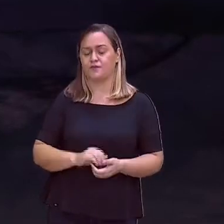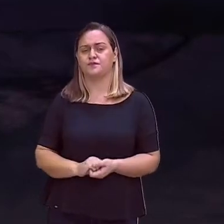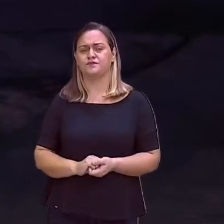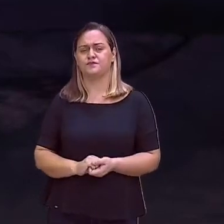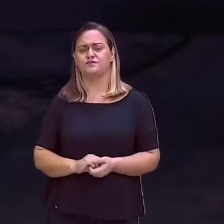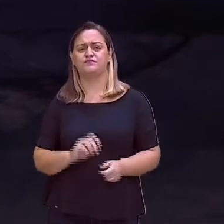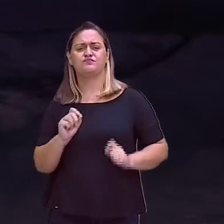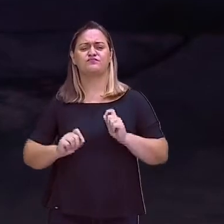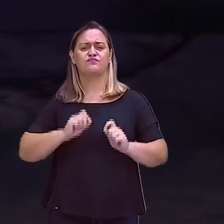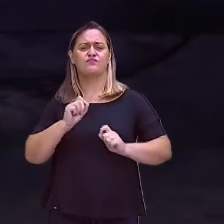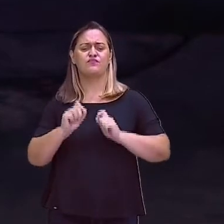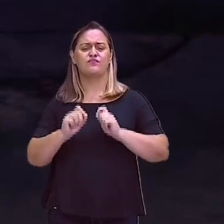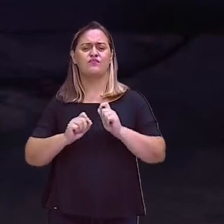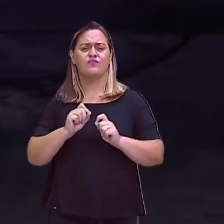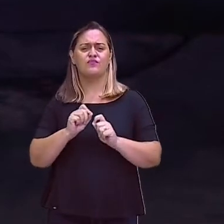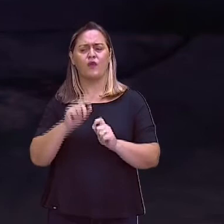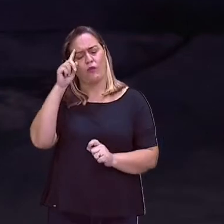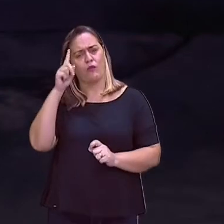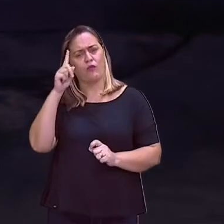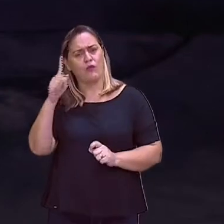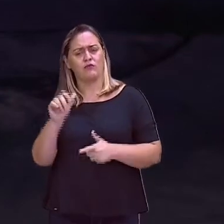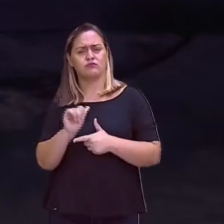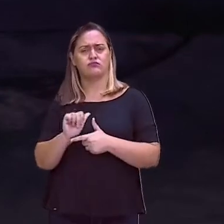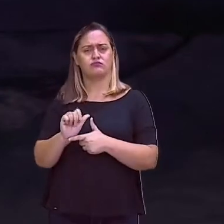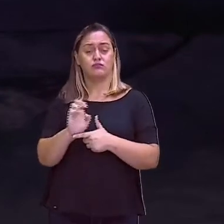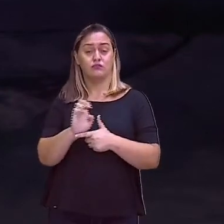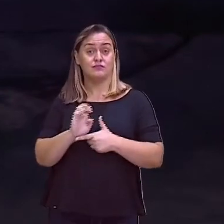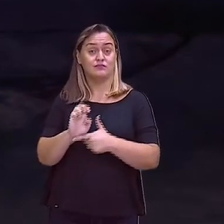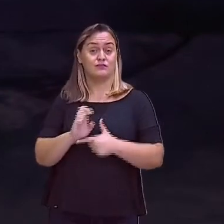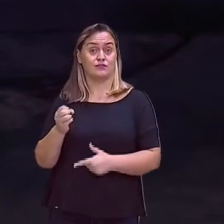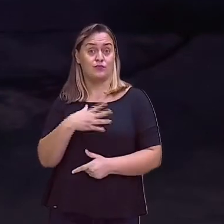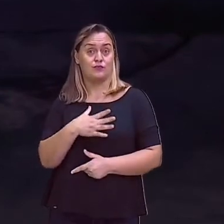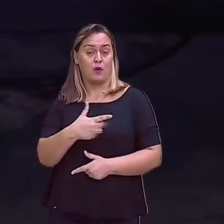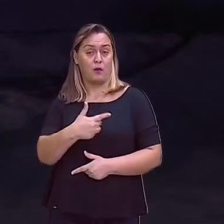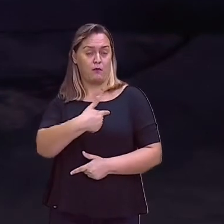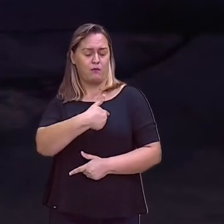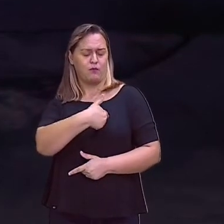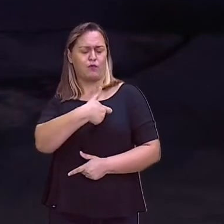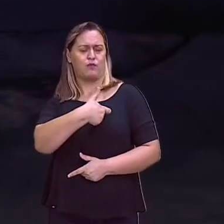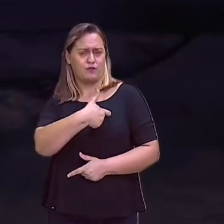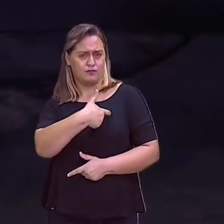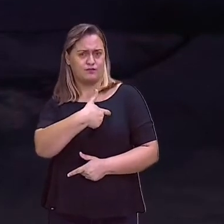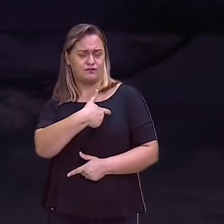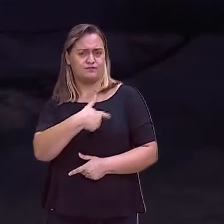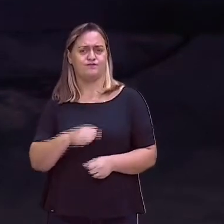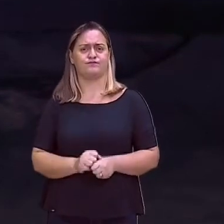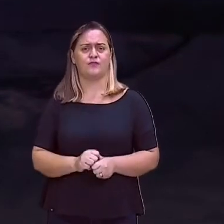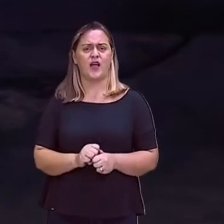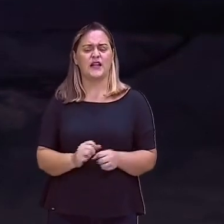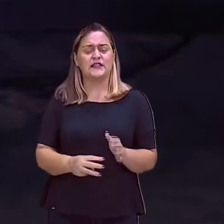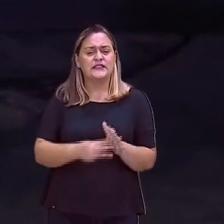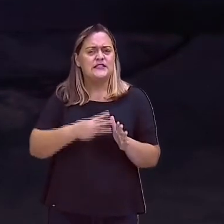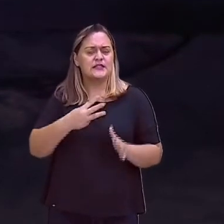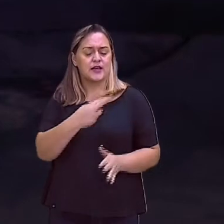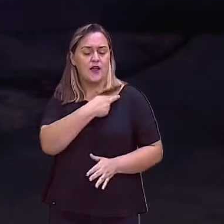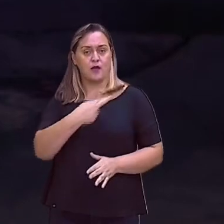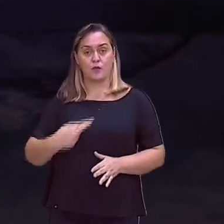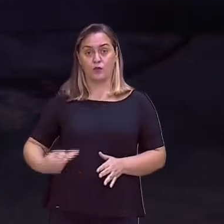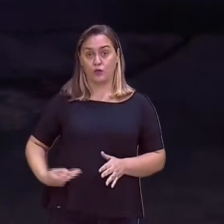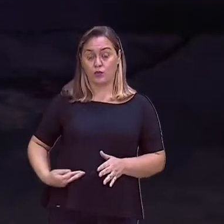vai comandar todo o Estado Novo vai ser Getúlio Vargas. O Estado Novo, ou a Terceira República dos